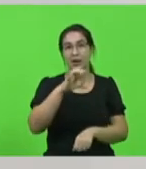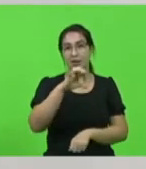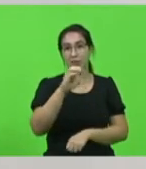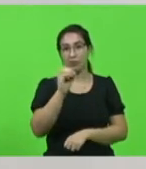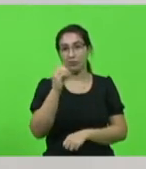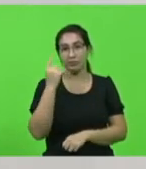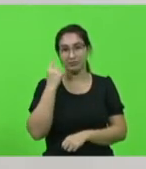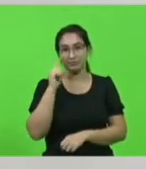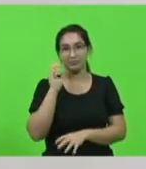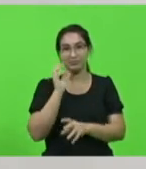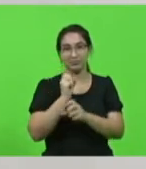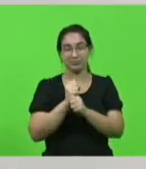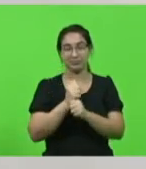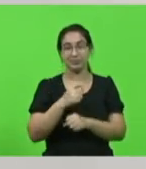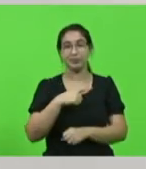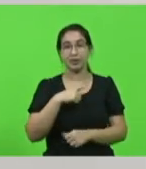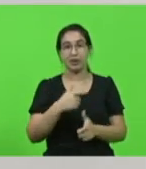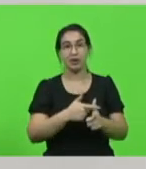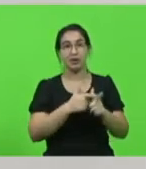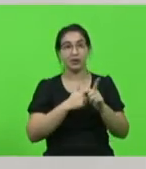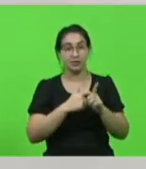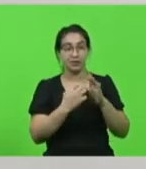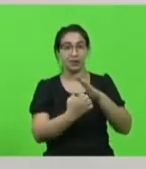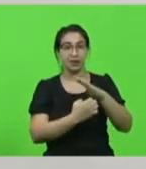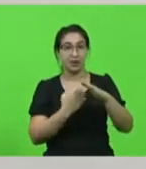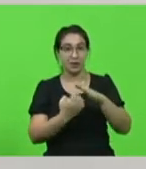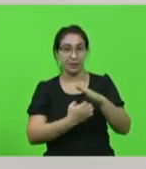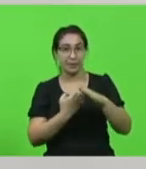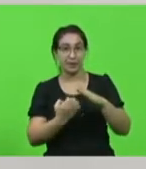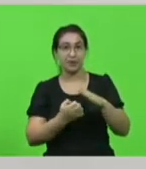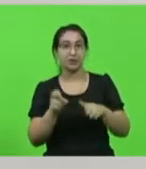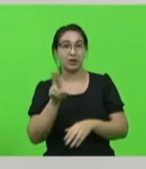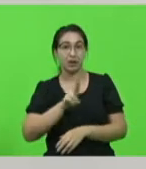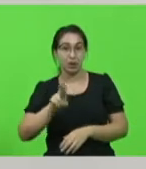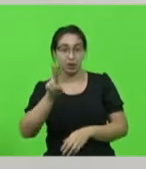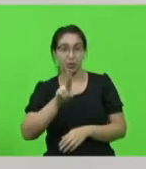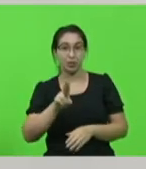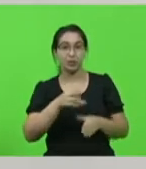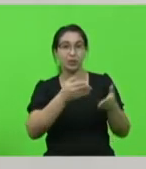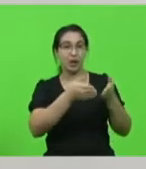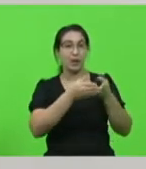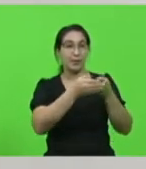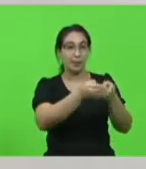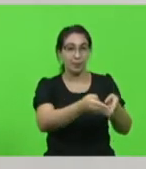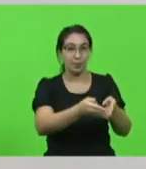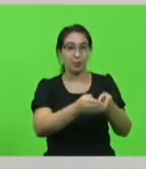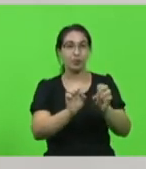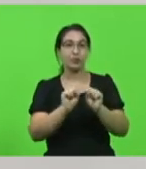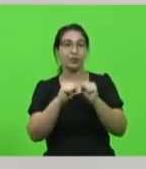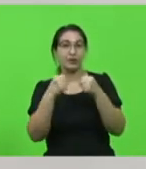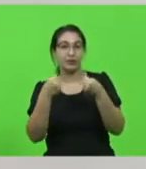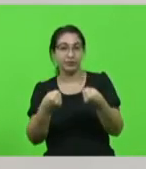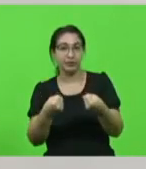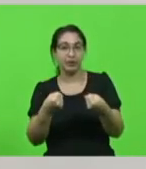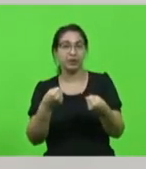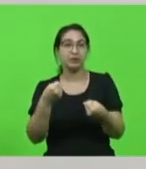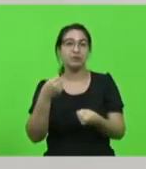Então nós temos uma dívida de uma empresa que monopoliza o porto, que é defendida por deputados dessa